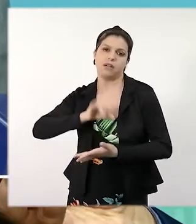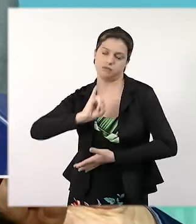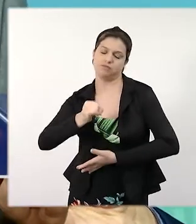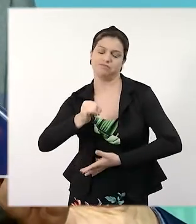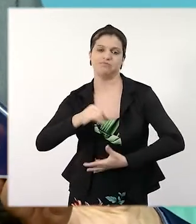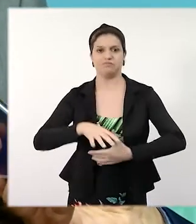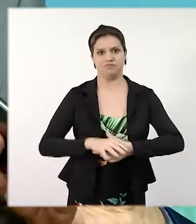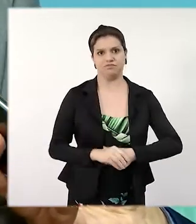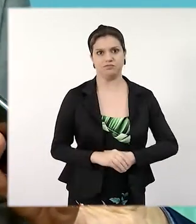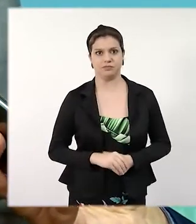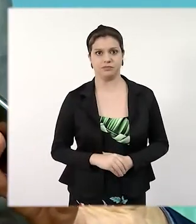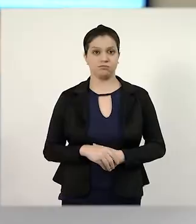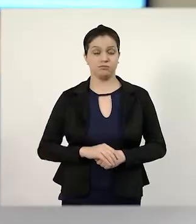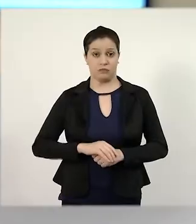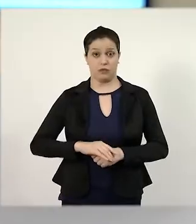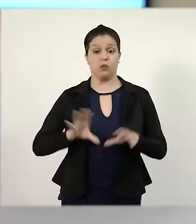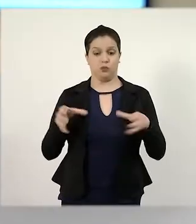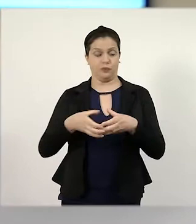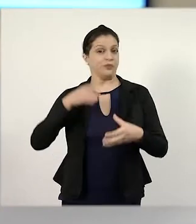recurso e pagar o tributo.